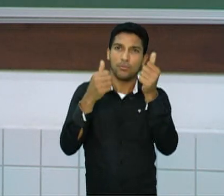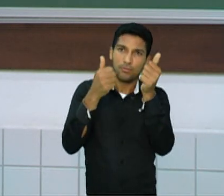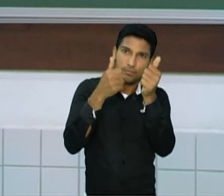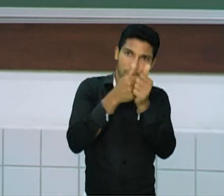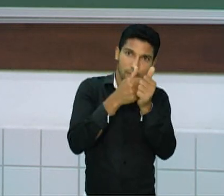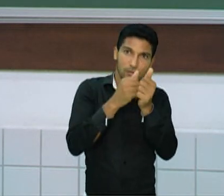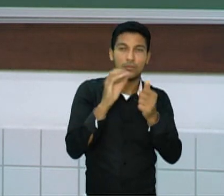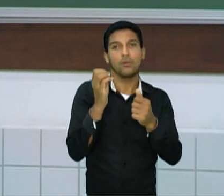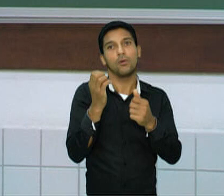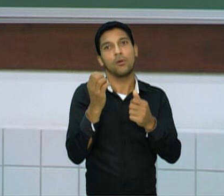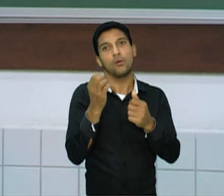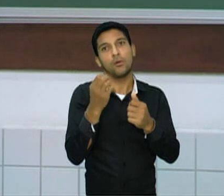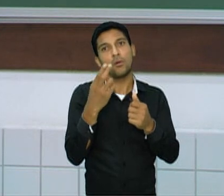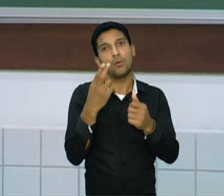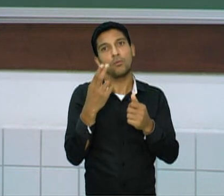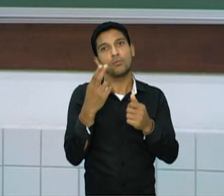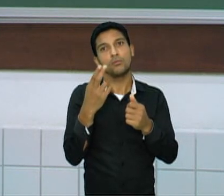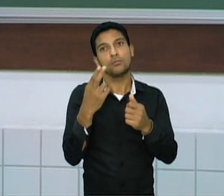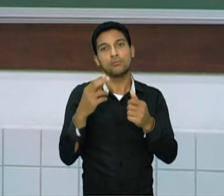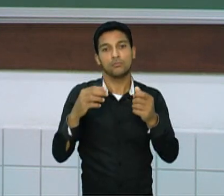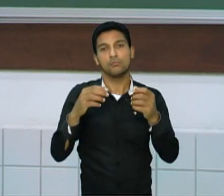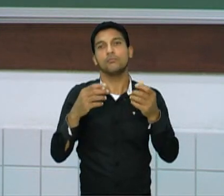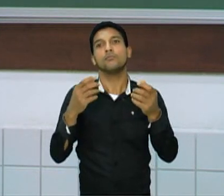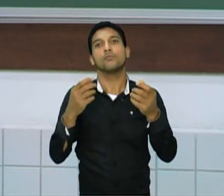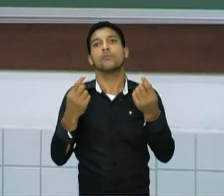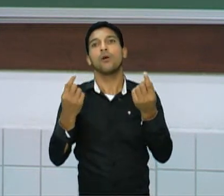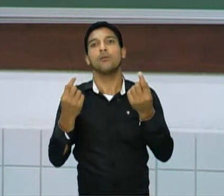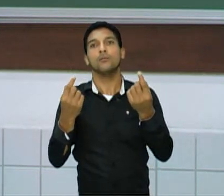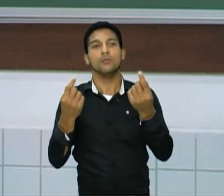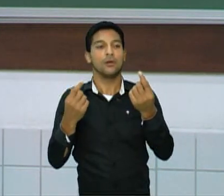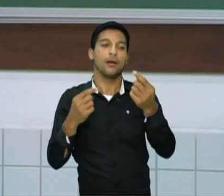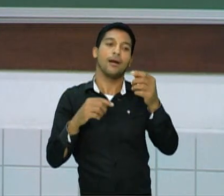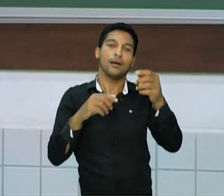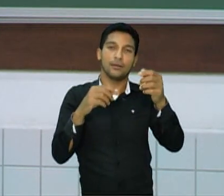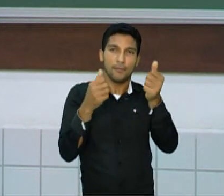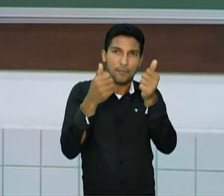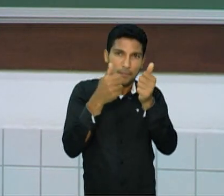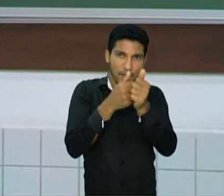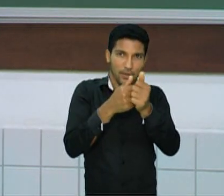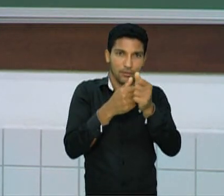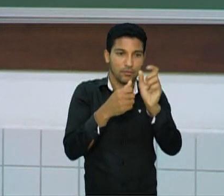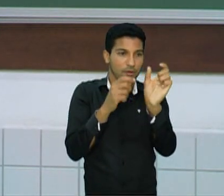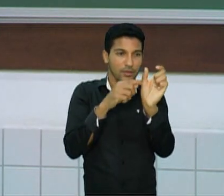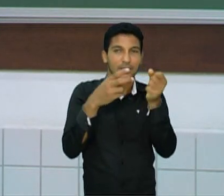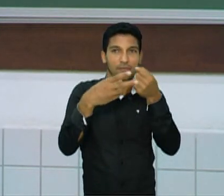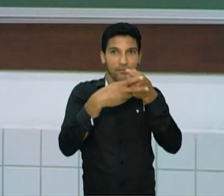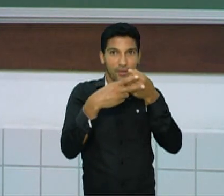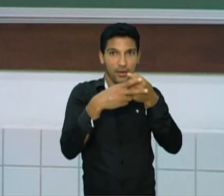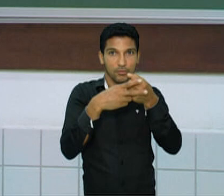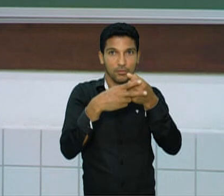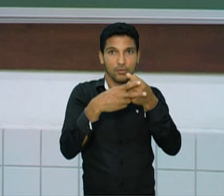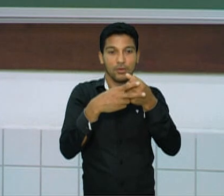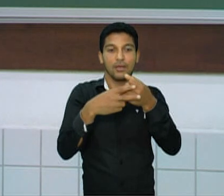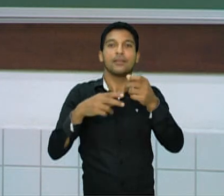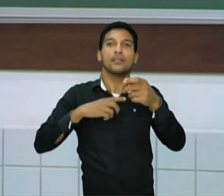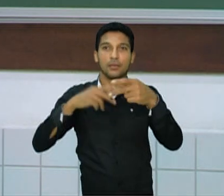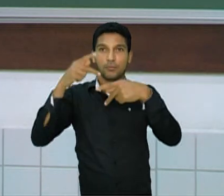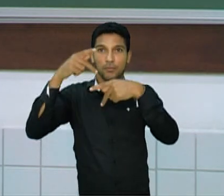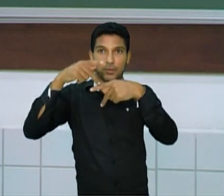que não é verbo? Ah, está do lado do verbo. Se está do lado do verbo, quer dizer que é uma oração subordinada, substantiva,